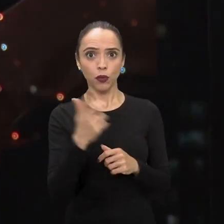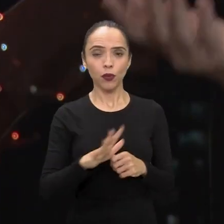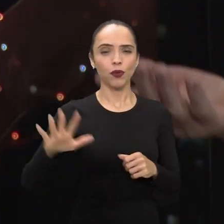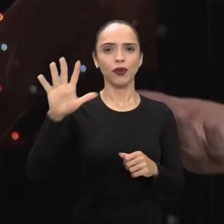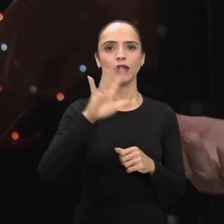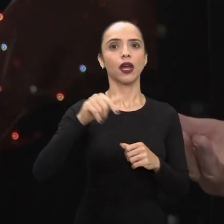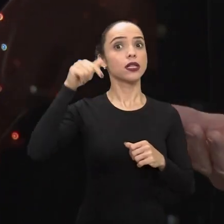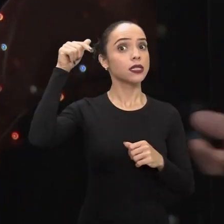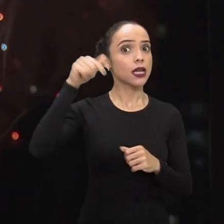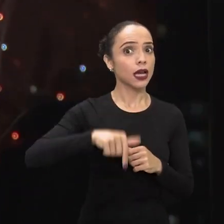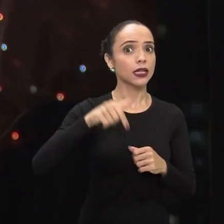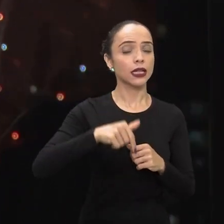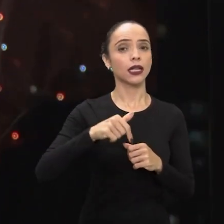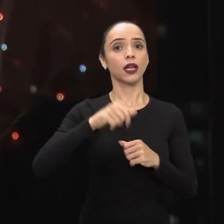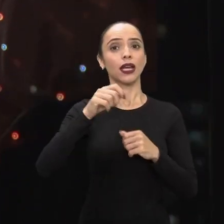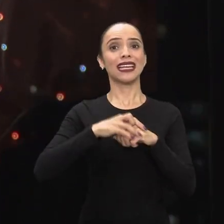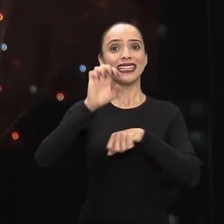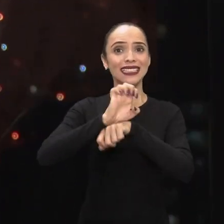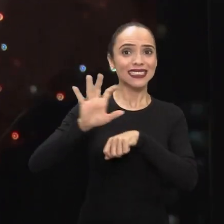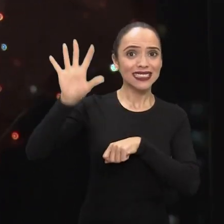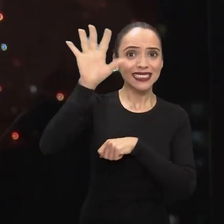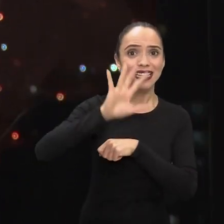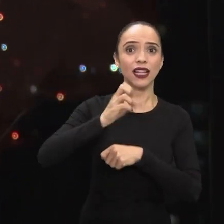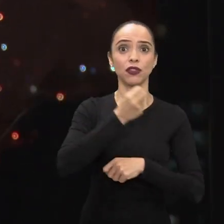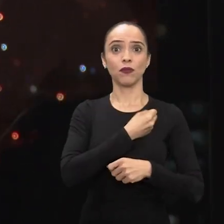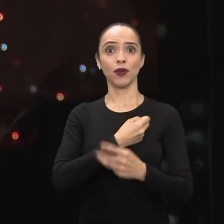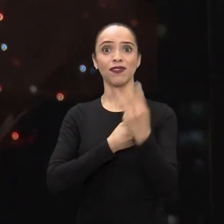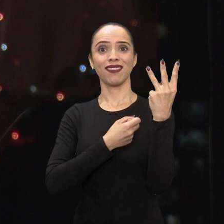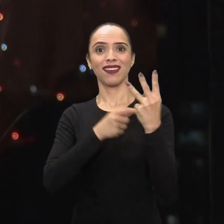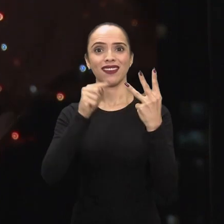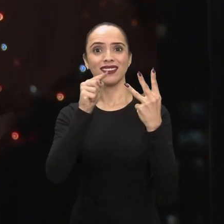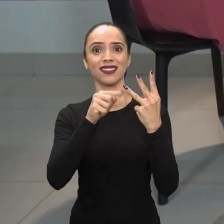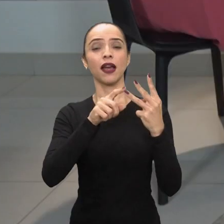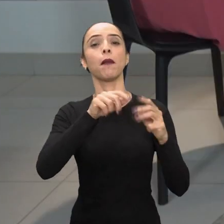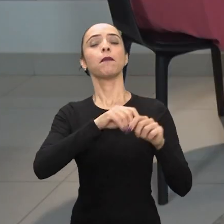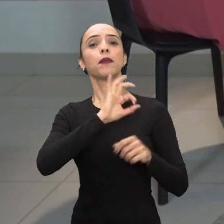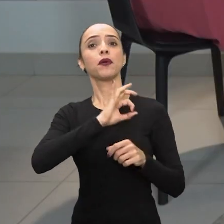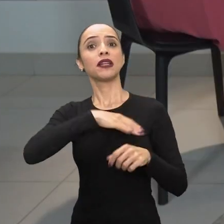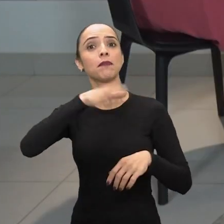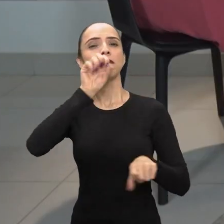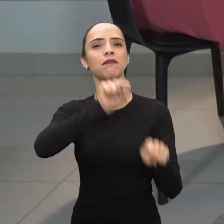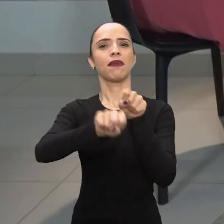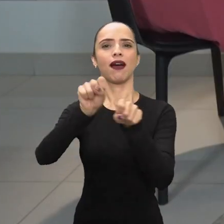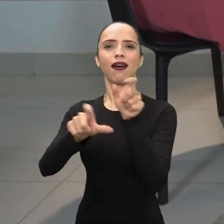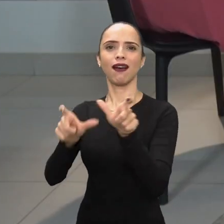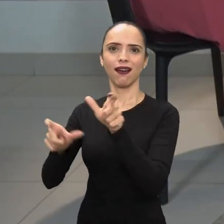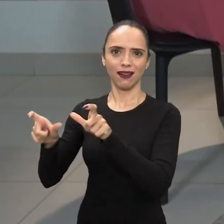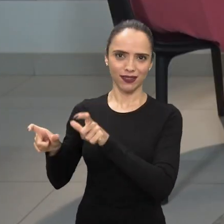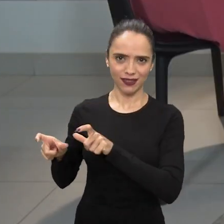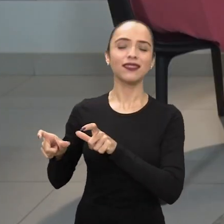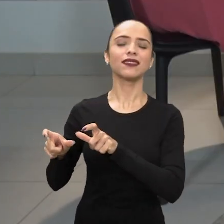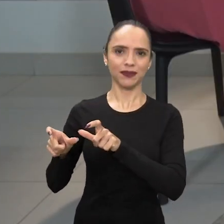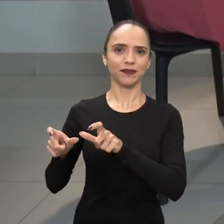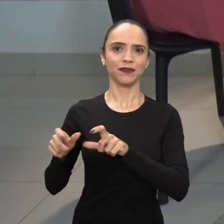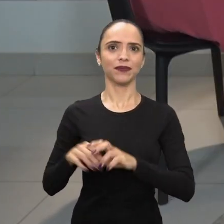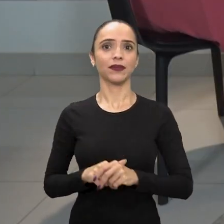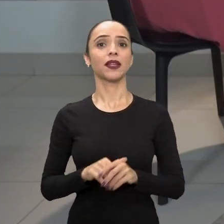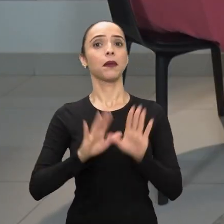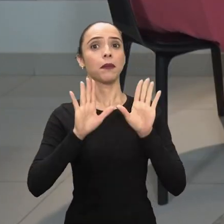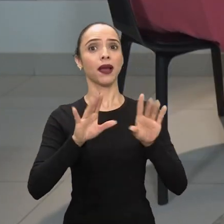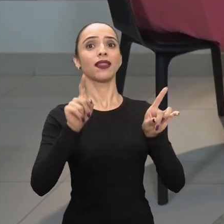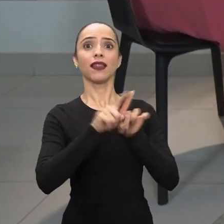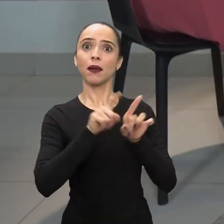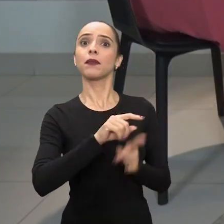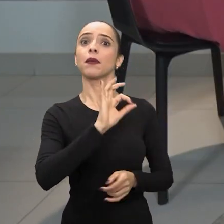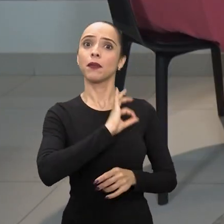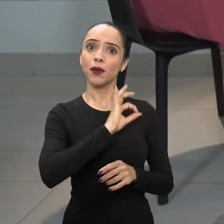não é faz todo sentido né porque o terceiro estado em que a polícia mais mata mas também a gente tem o reverso disso que é